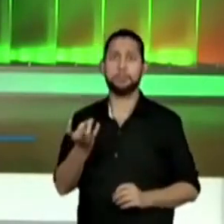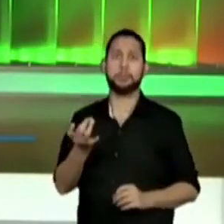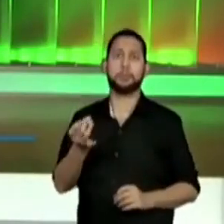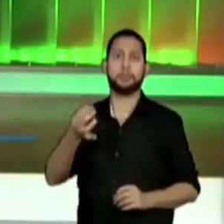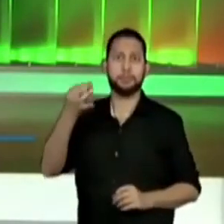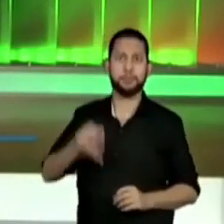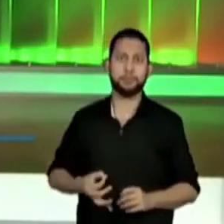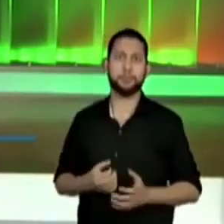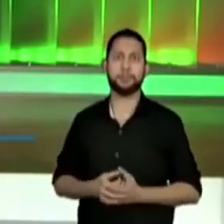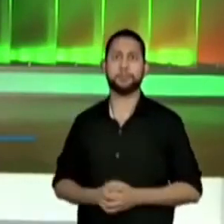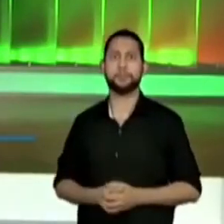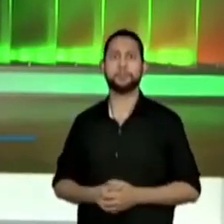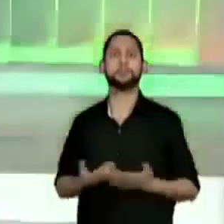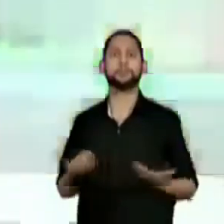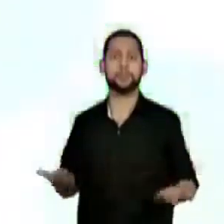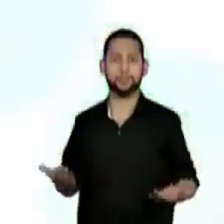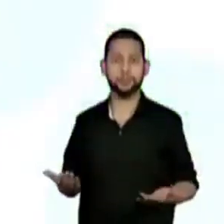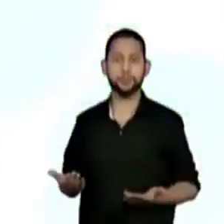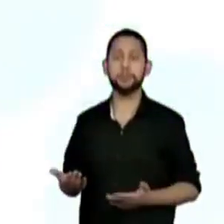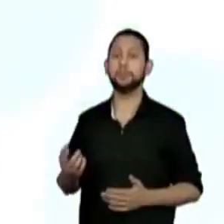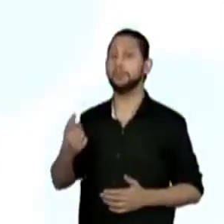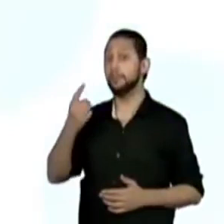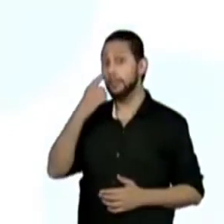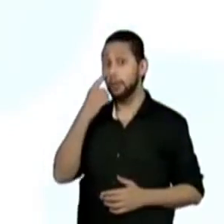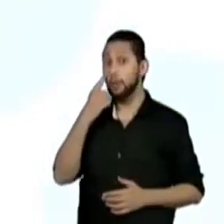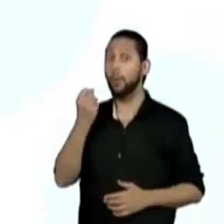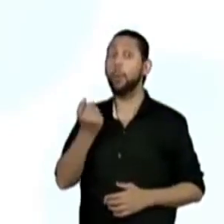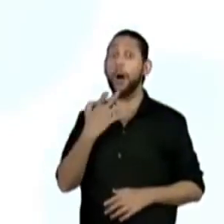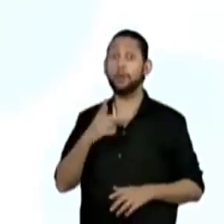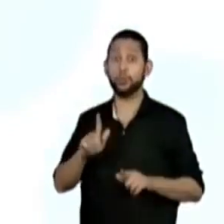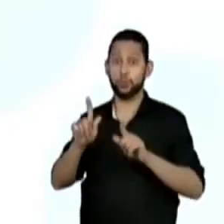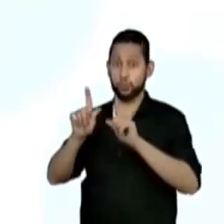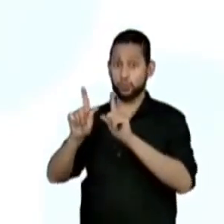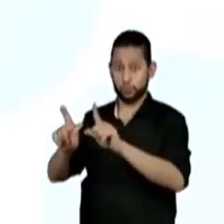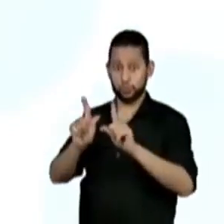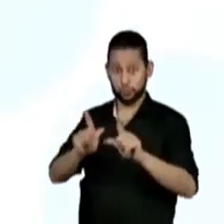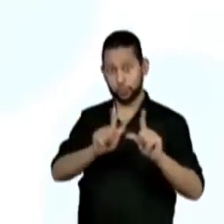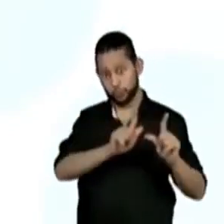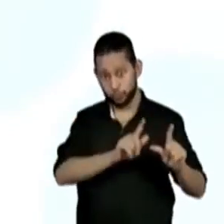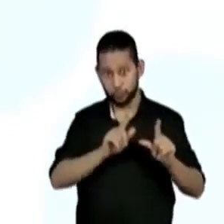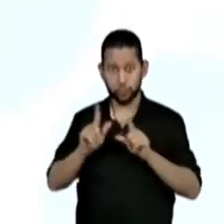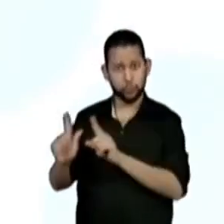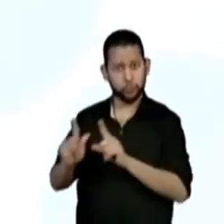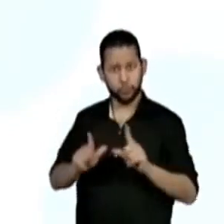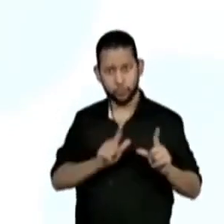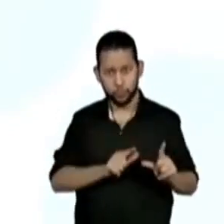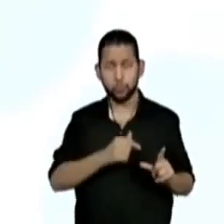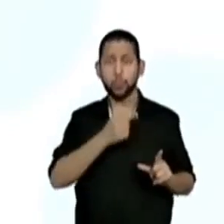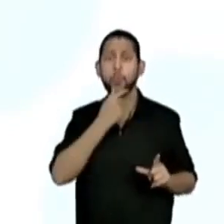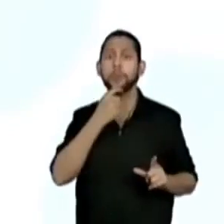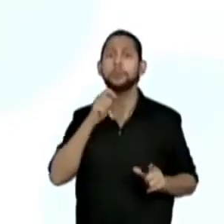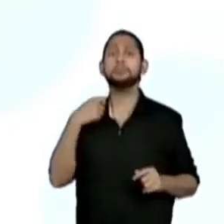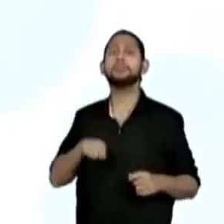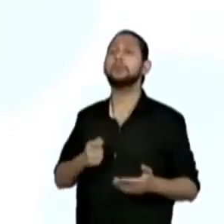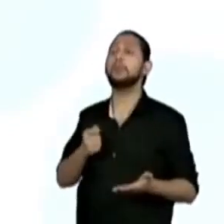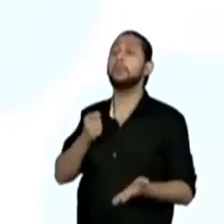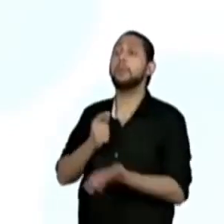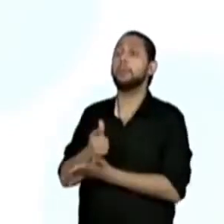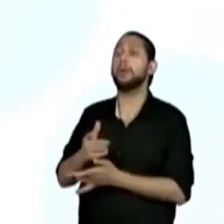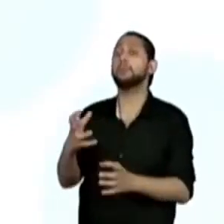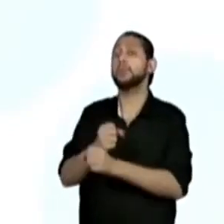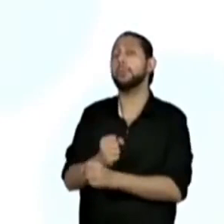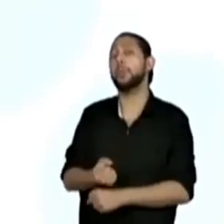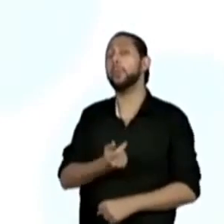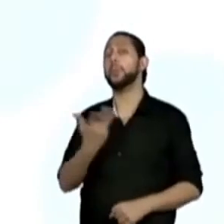agora então vamos lá quantas peças o Senor Antônio deverá